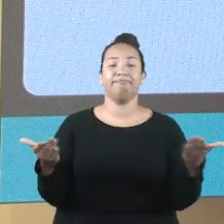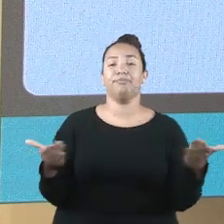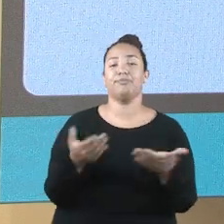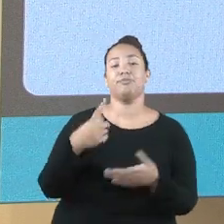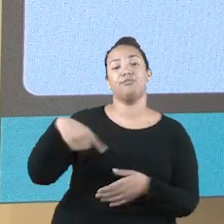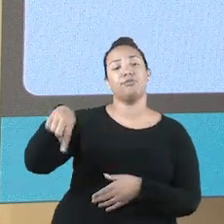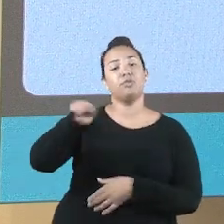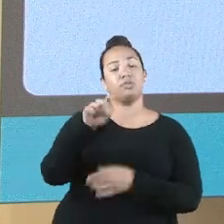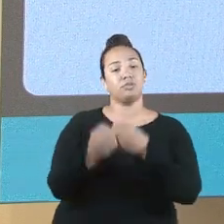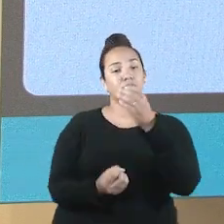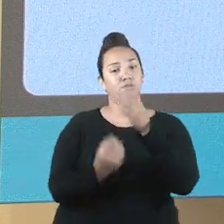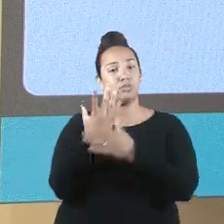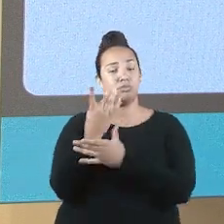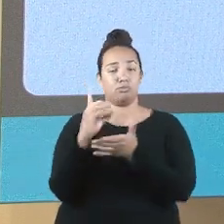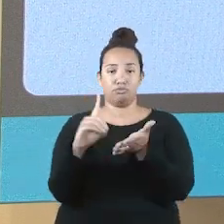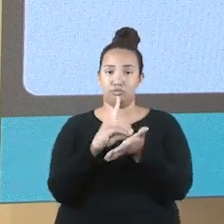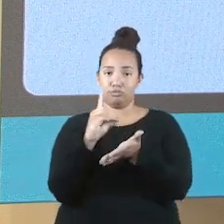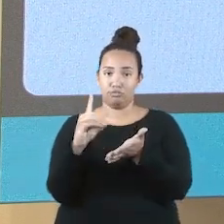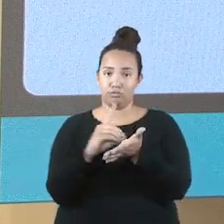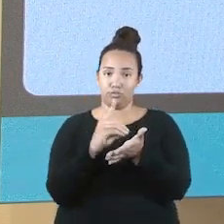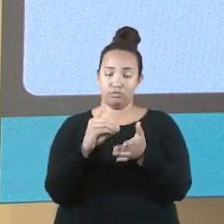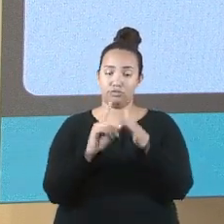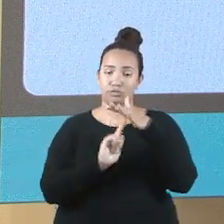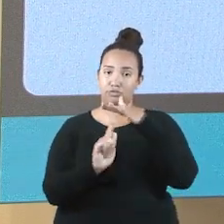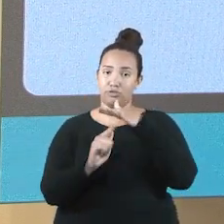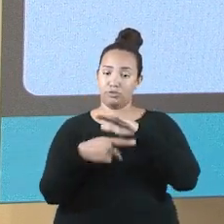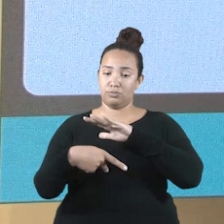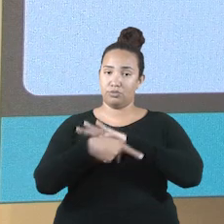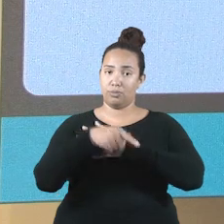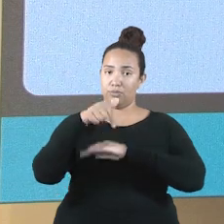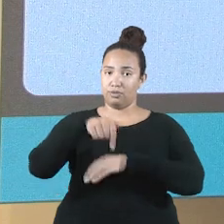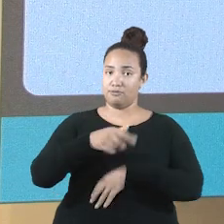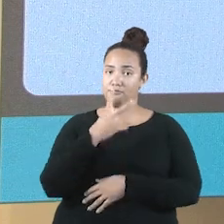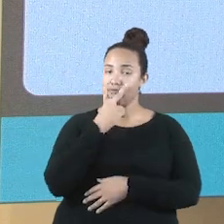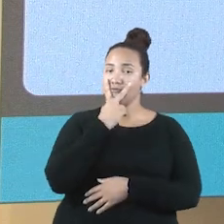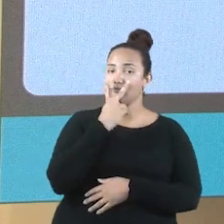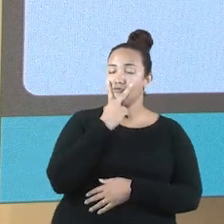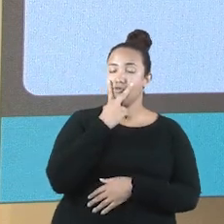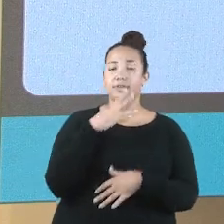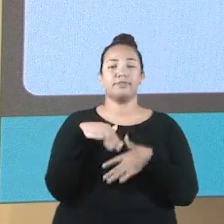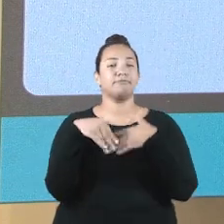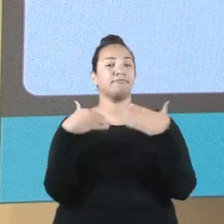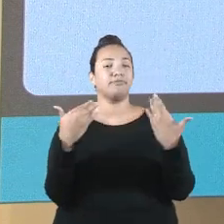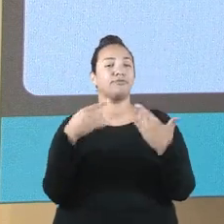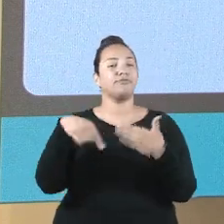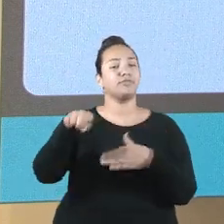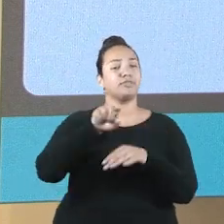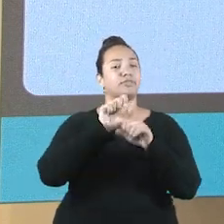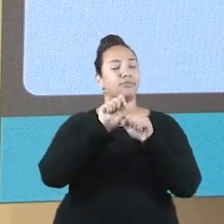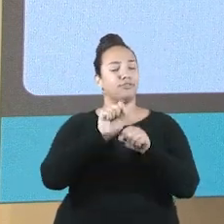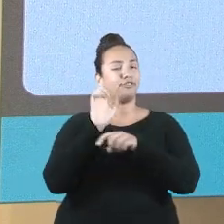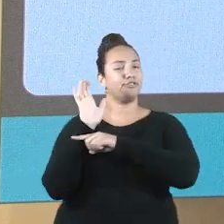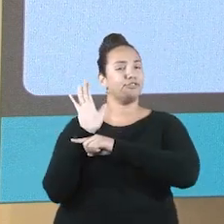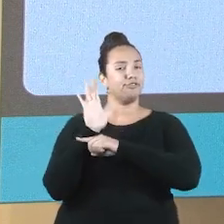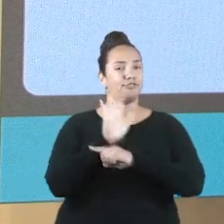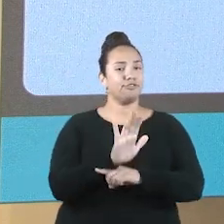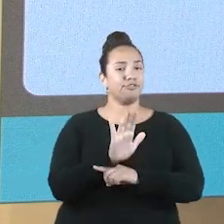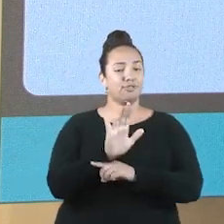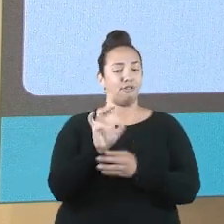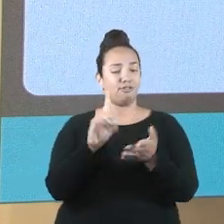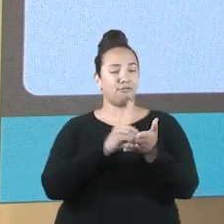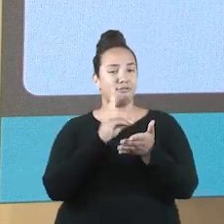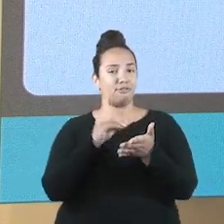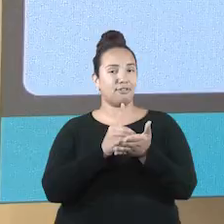hoje, começamos a montar um dicionário de gírias do nosso estado. Que tal ajudar a gente a